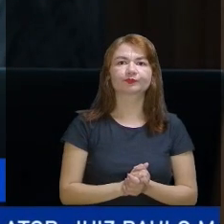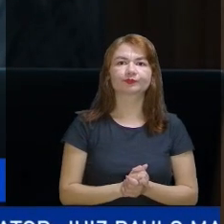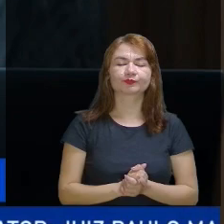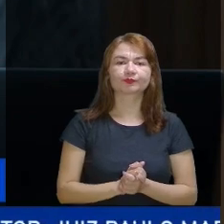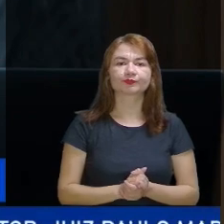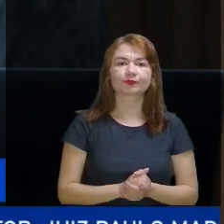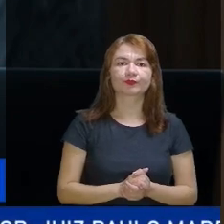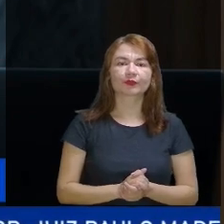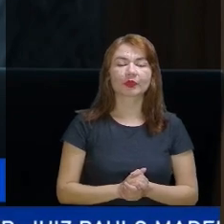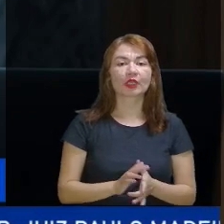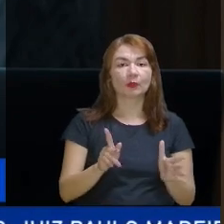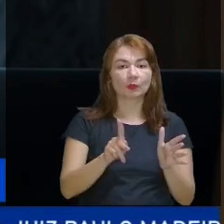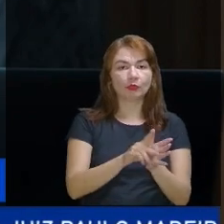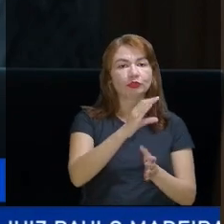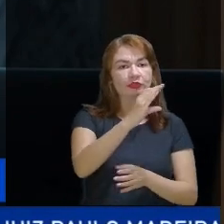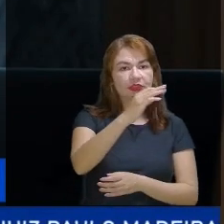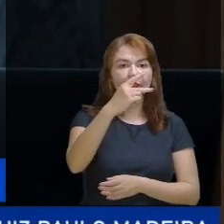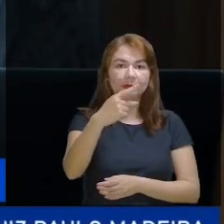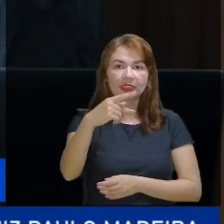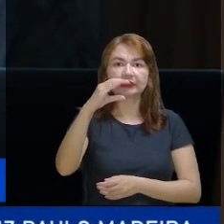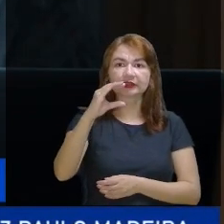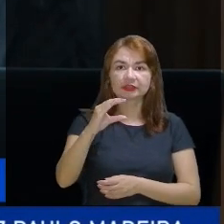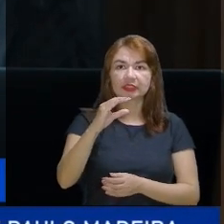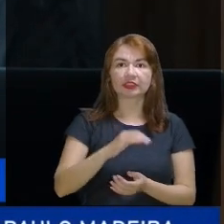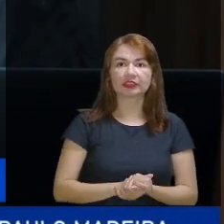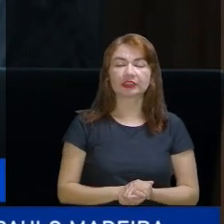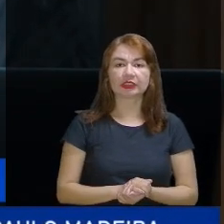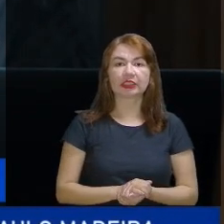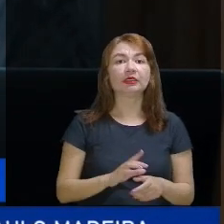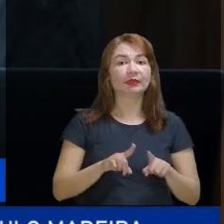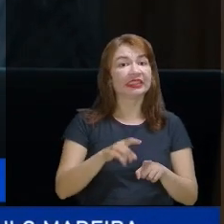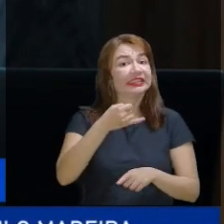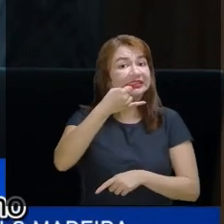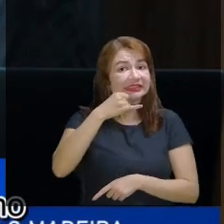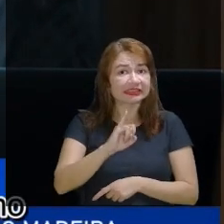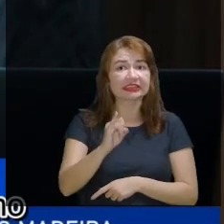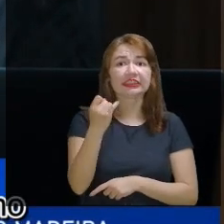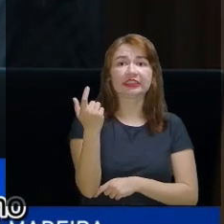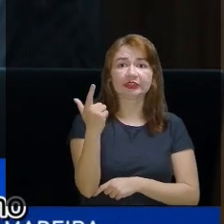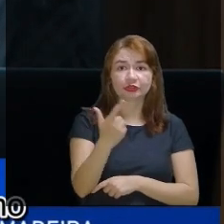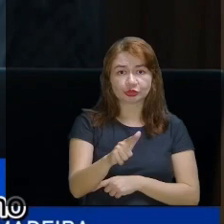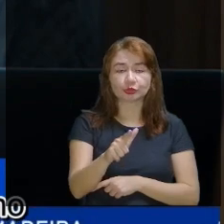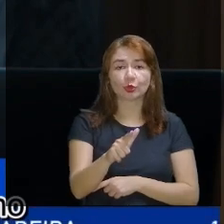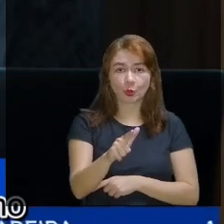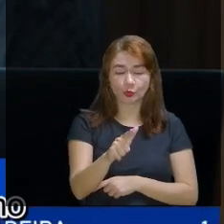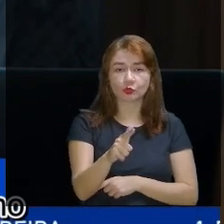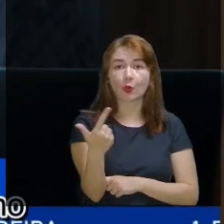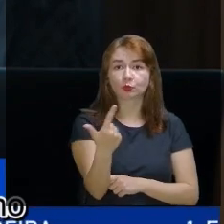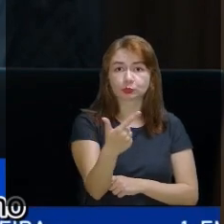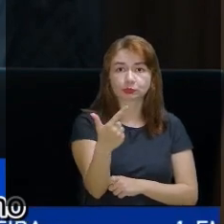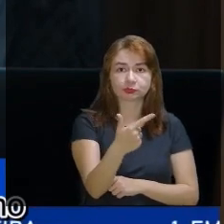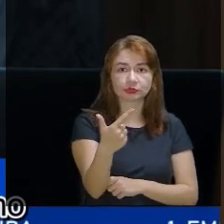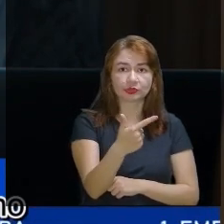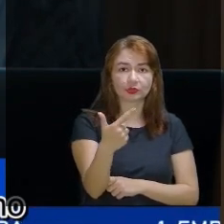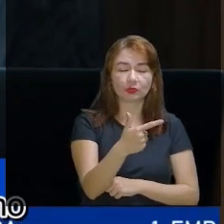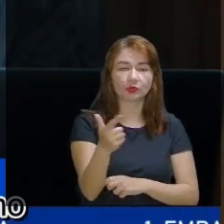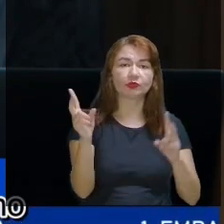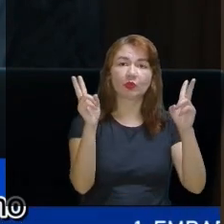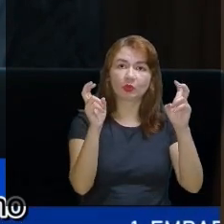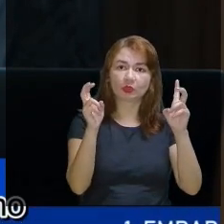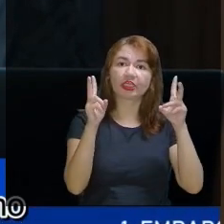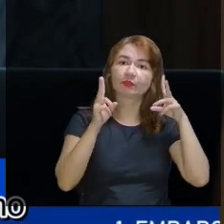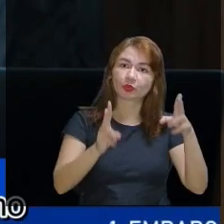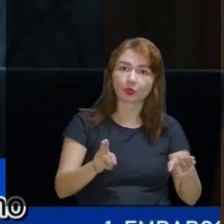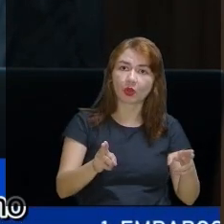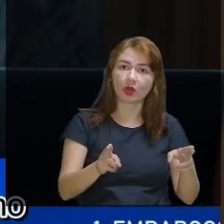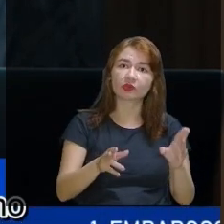ressaltando também no próprio voto que, no caso de nova reiteração, ou seja, de segunda reiteração, para tratar desse mesmo tema,